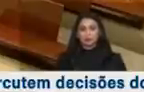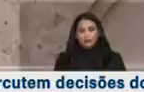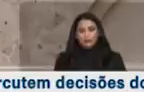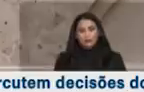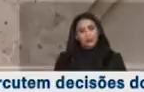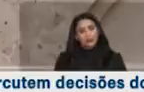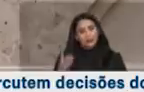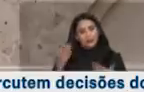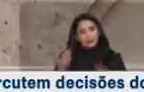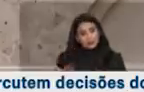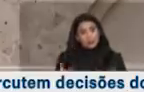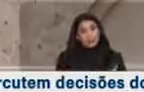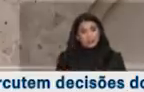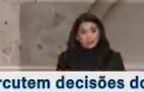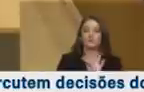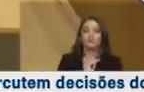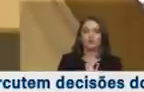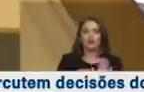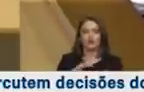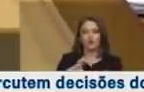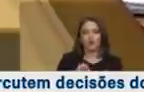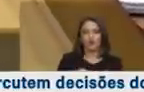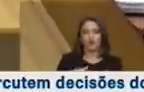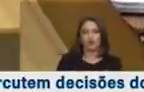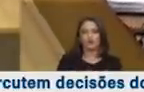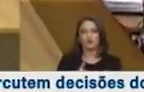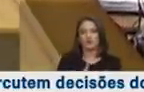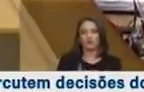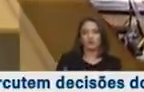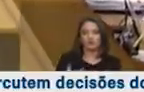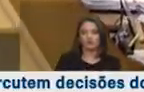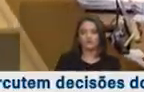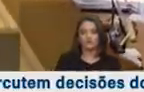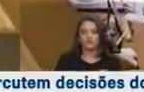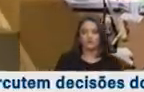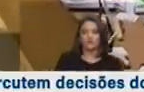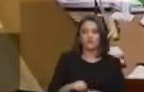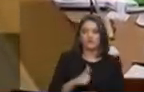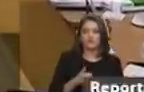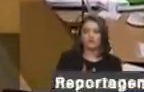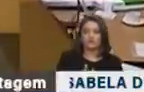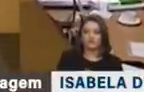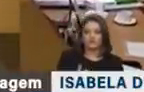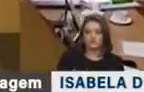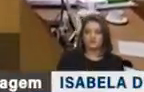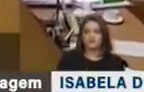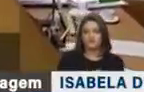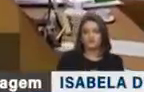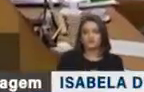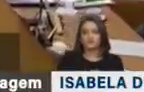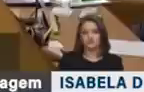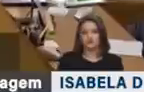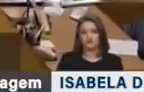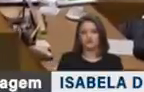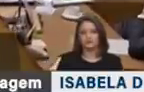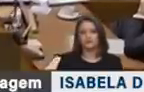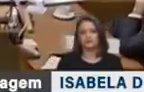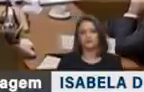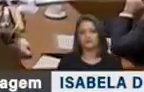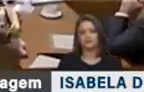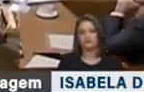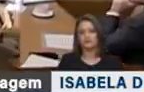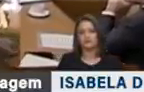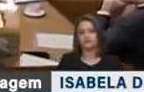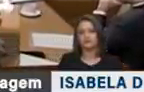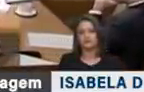acompanharam a relatora Rosa Weber de acordo com STF a uso indevido das emendas para a inclusão de novas